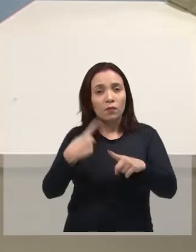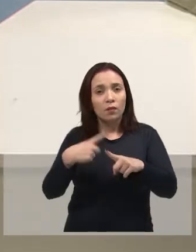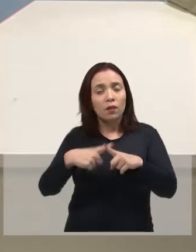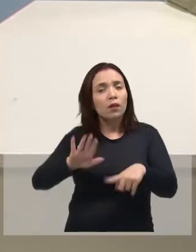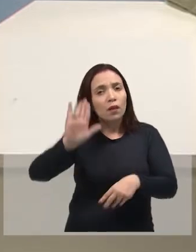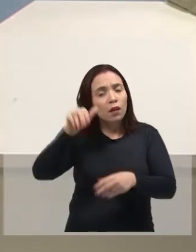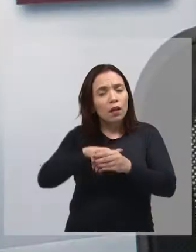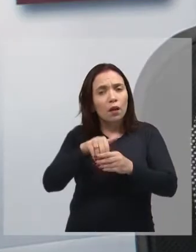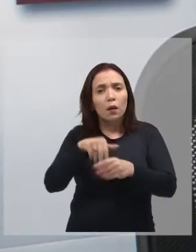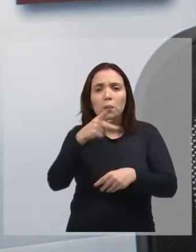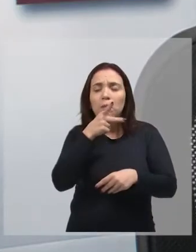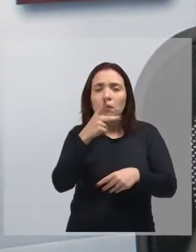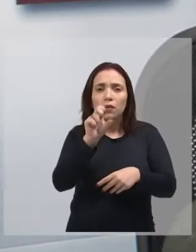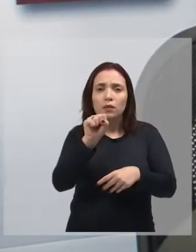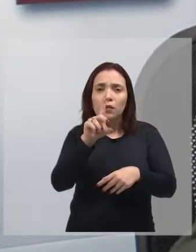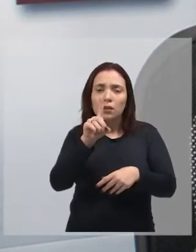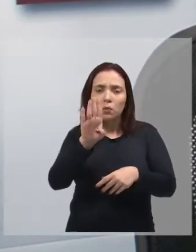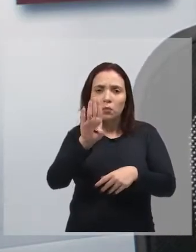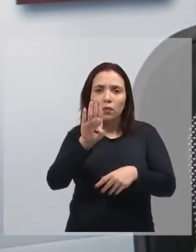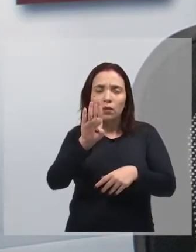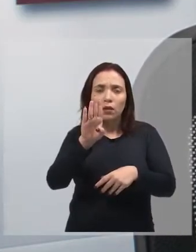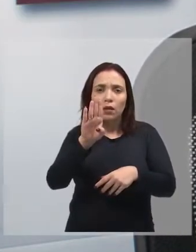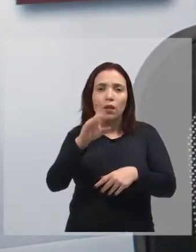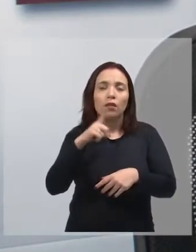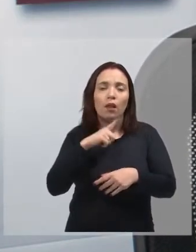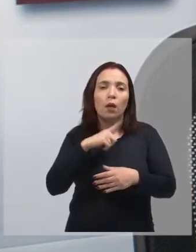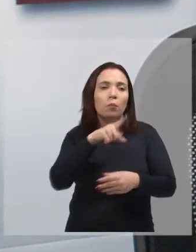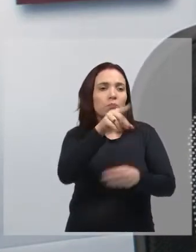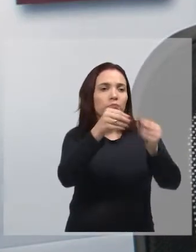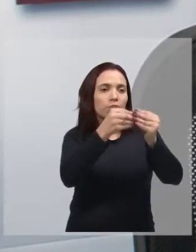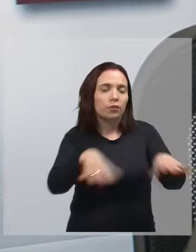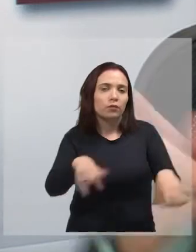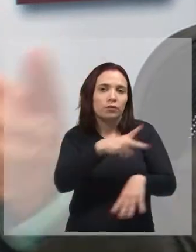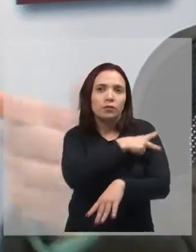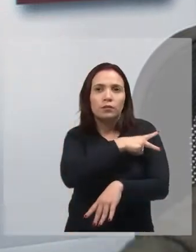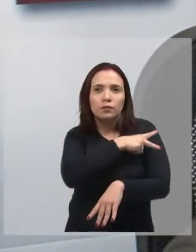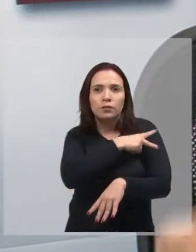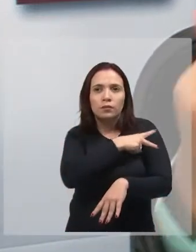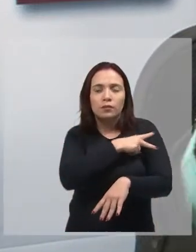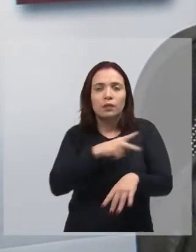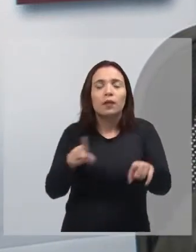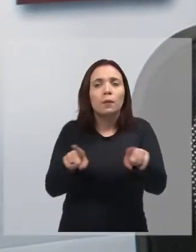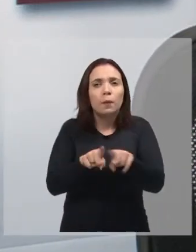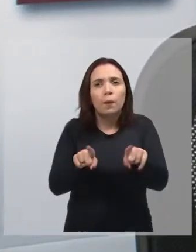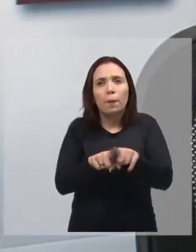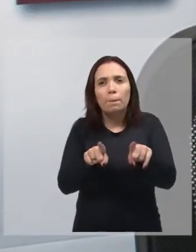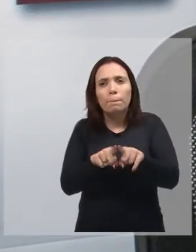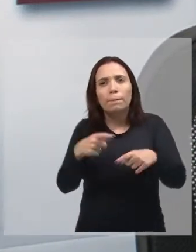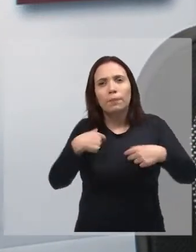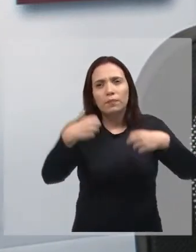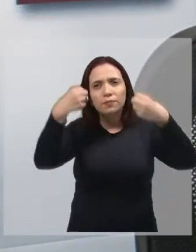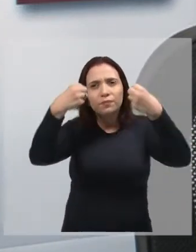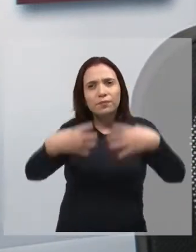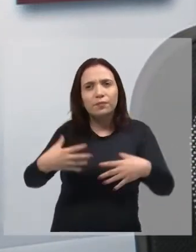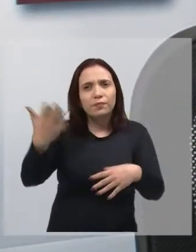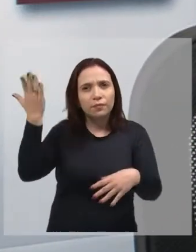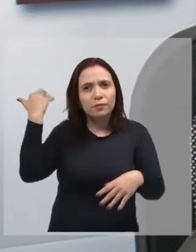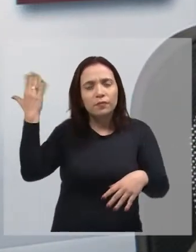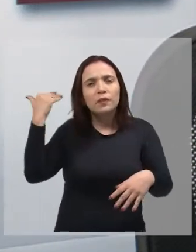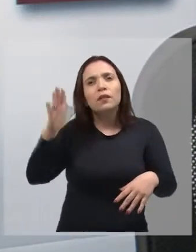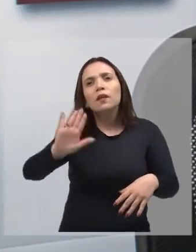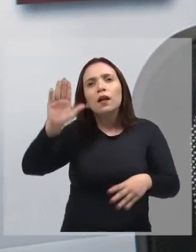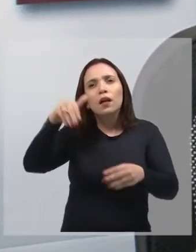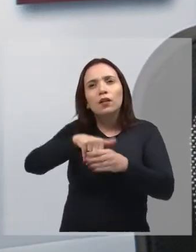candidatura lançada pelo PSDB só tira o voto do Capitão Wagner. Assim Como aquilo que eu falei nos programas anteriores,